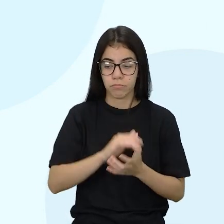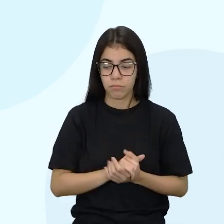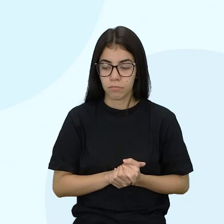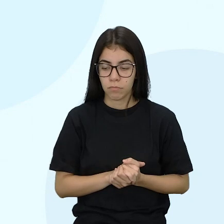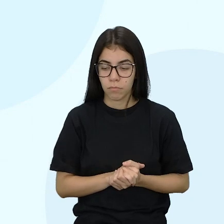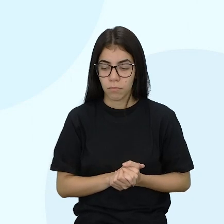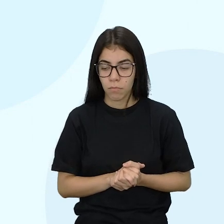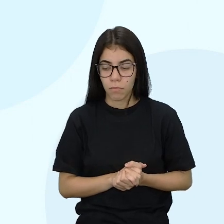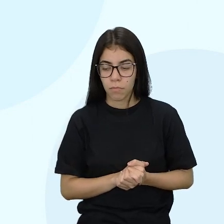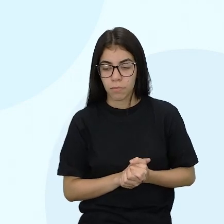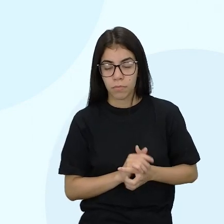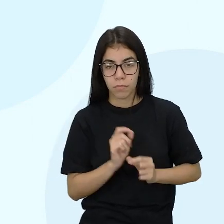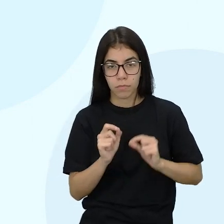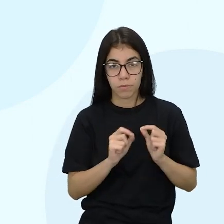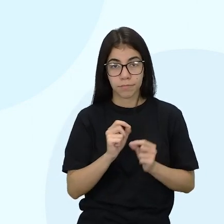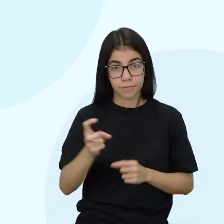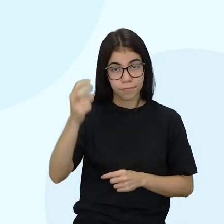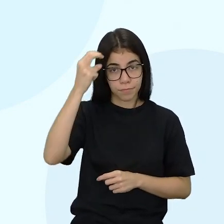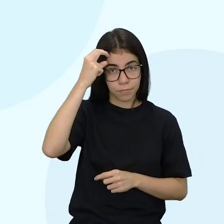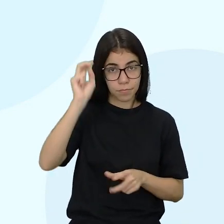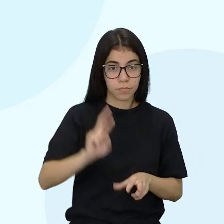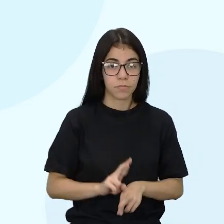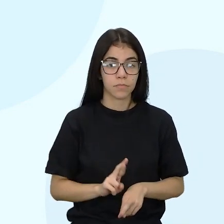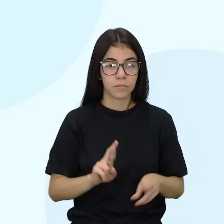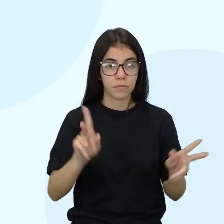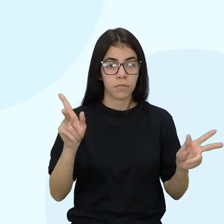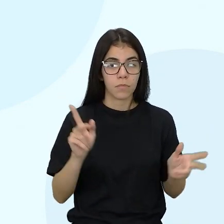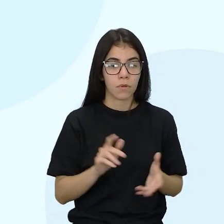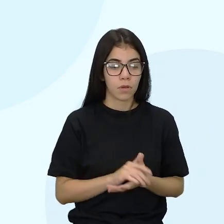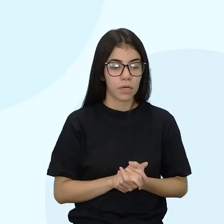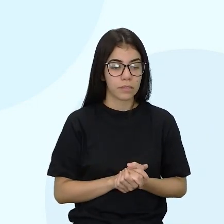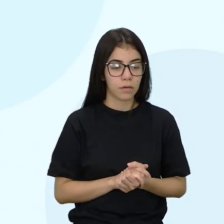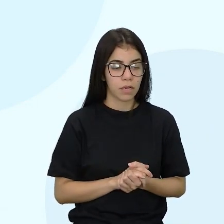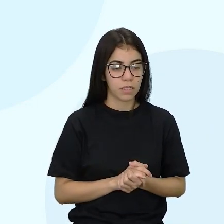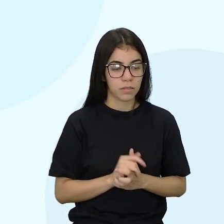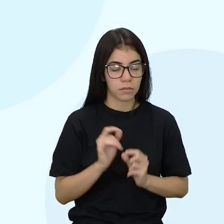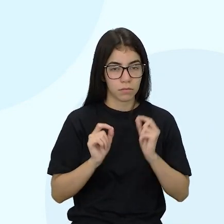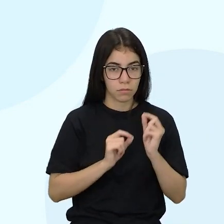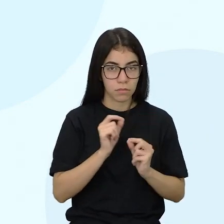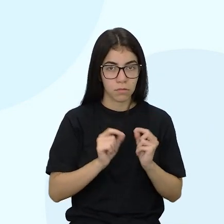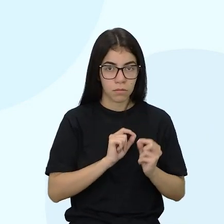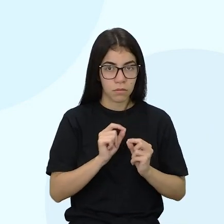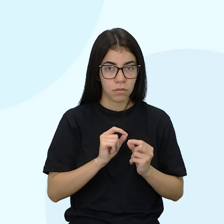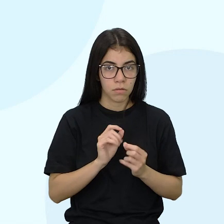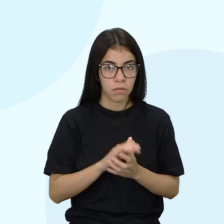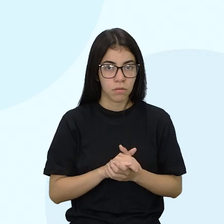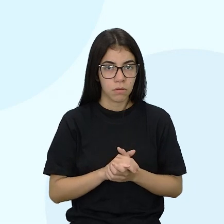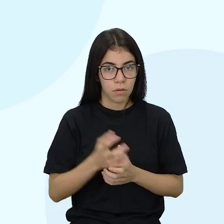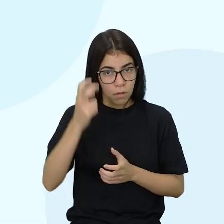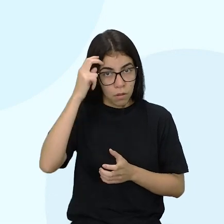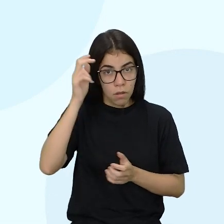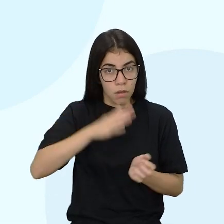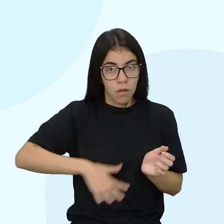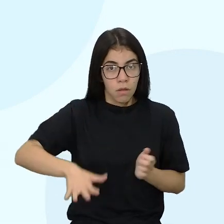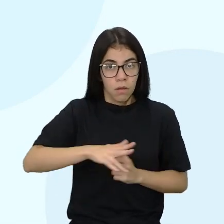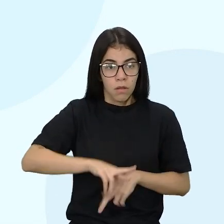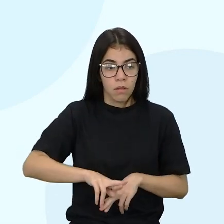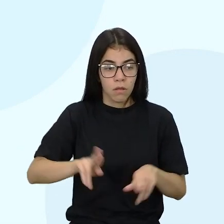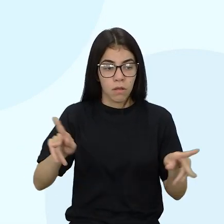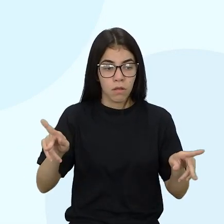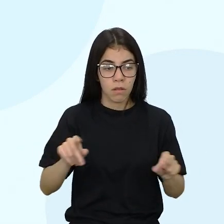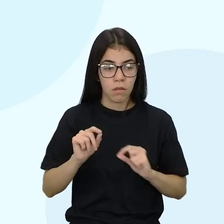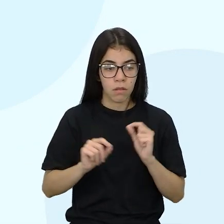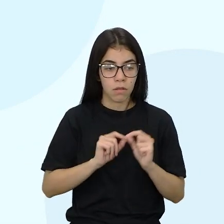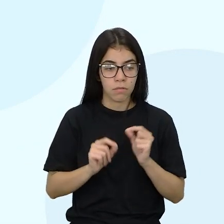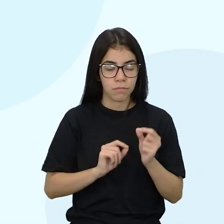são culturas diferenciadas, distintas da cultura predominante do local. Ou seja, a